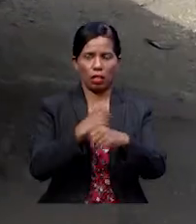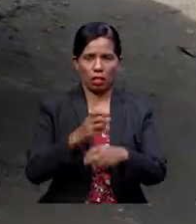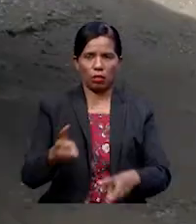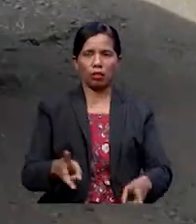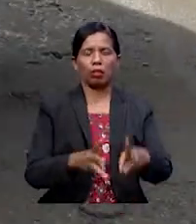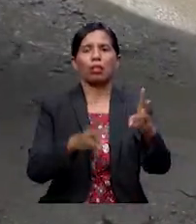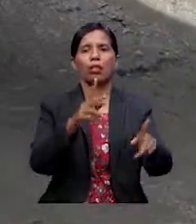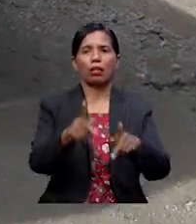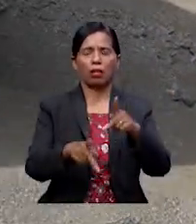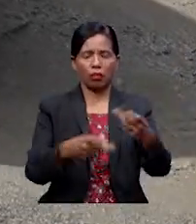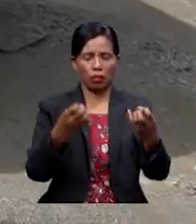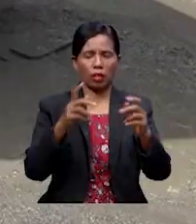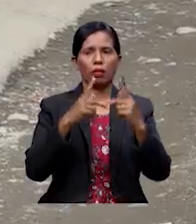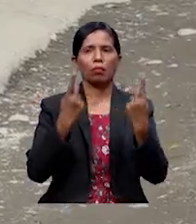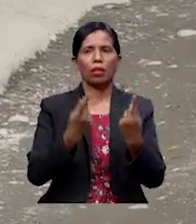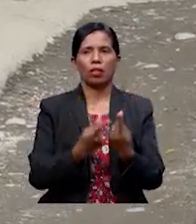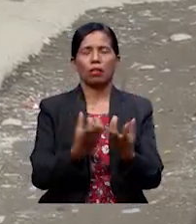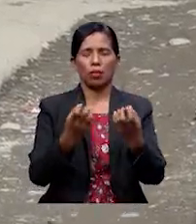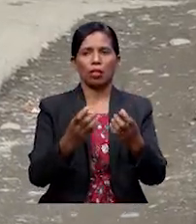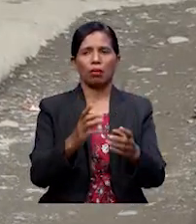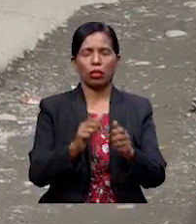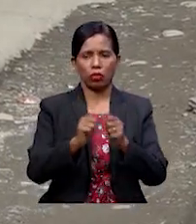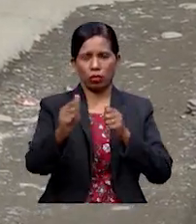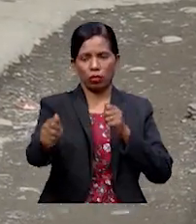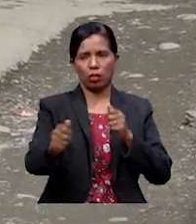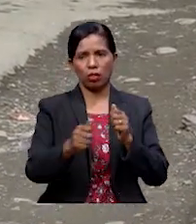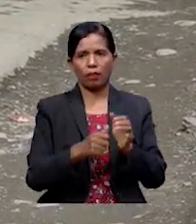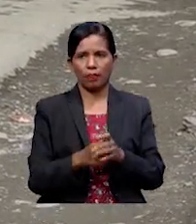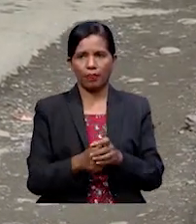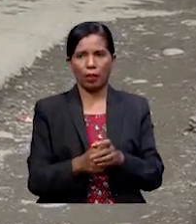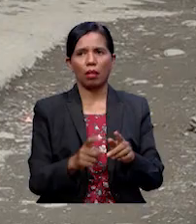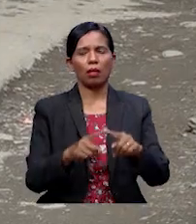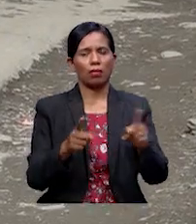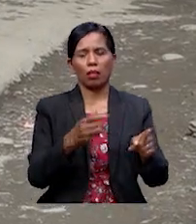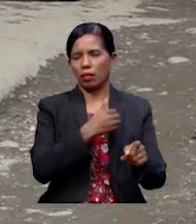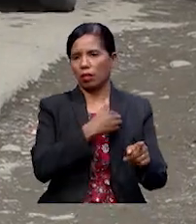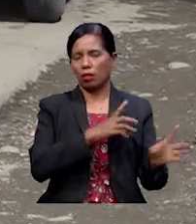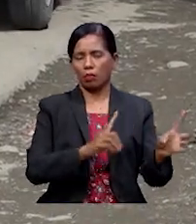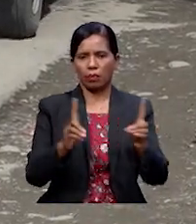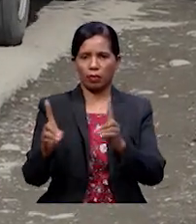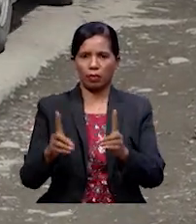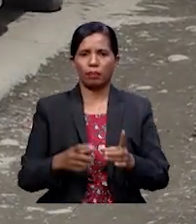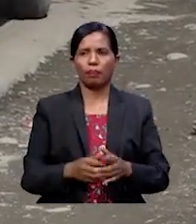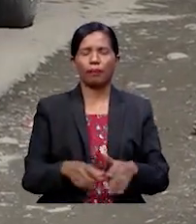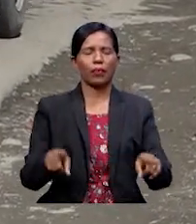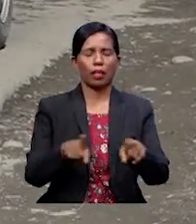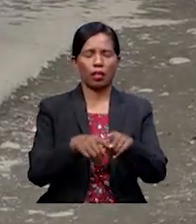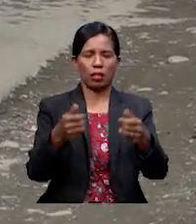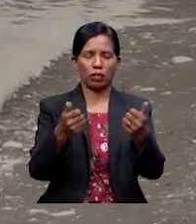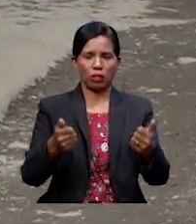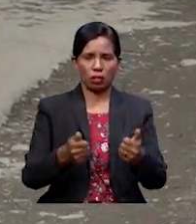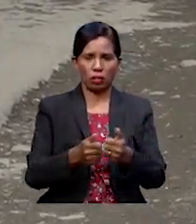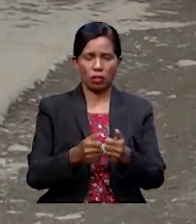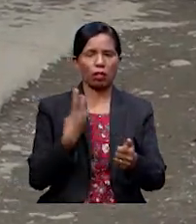ema barak, ia company hiram, como mais suka tiana, mai be sido que implementa. Hanis a estrada local, a mi